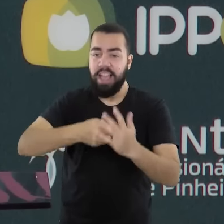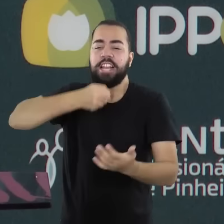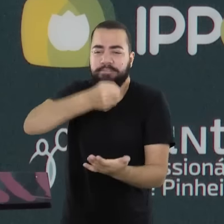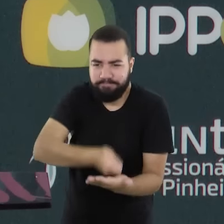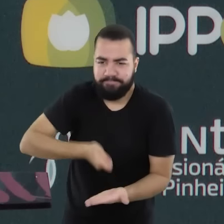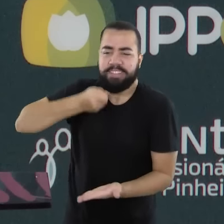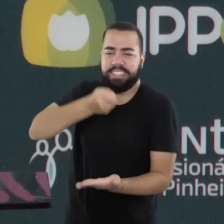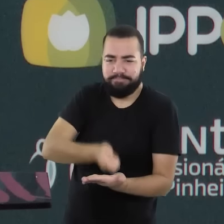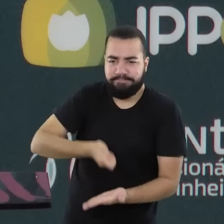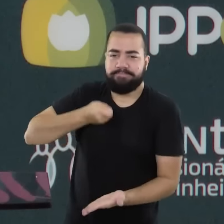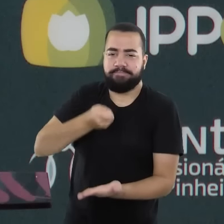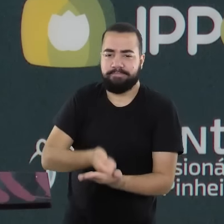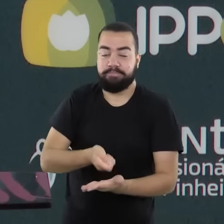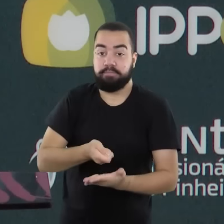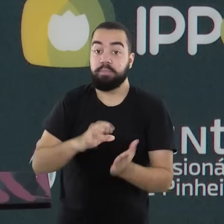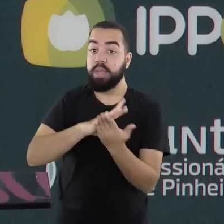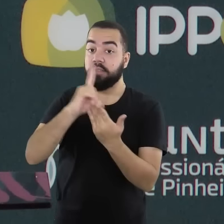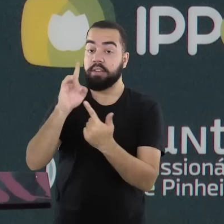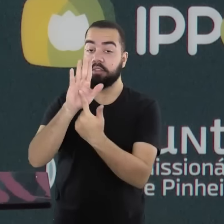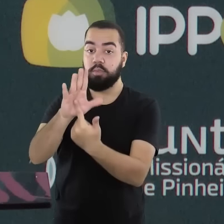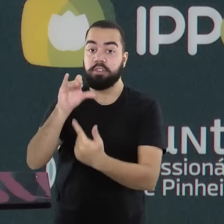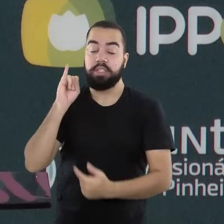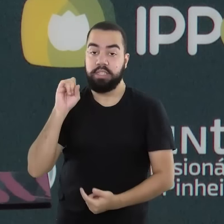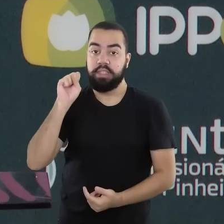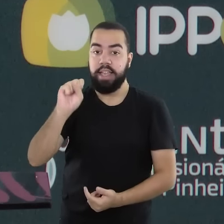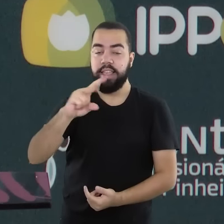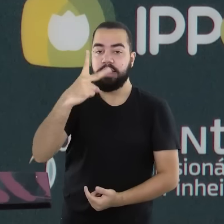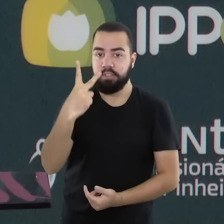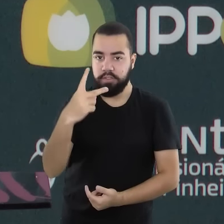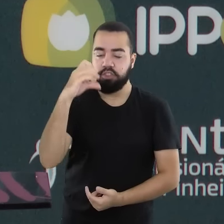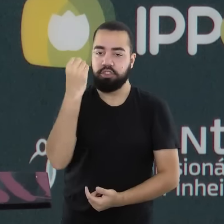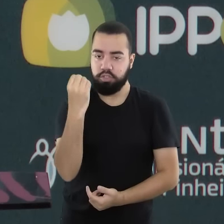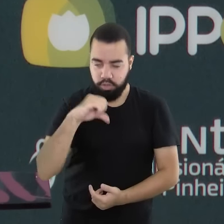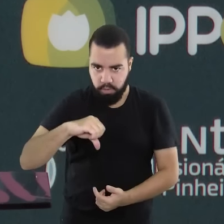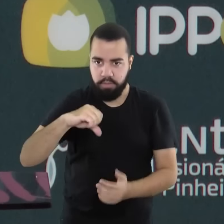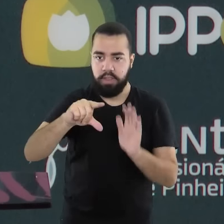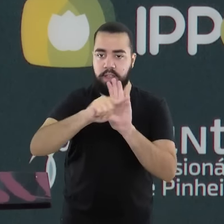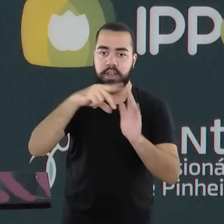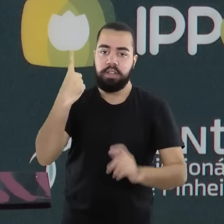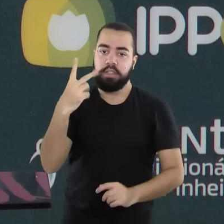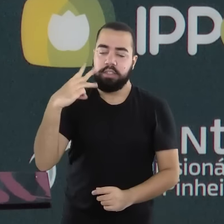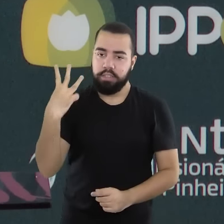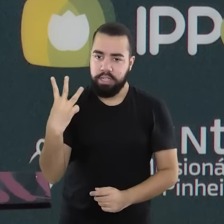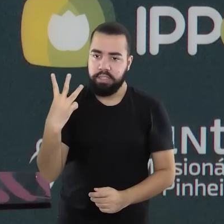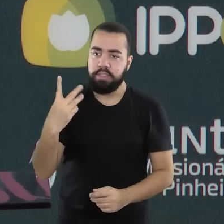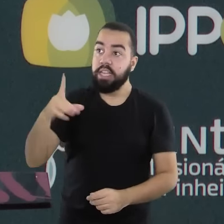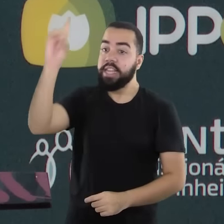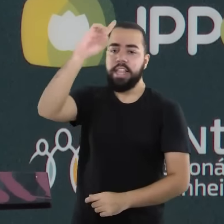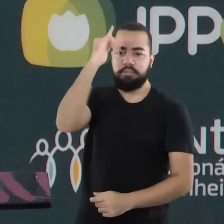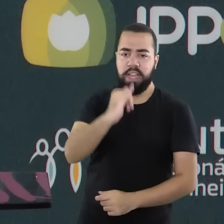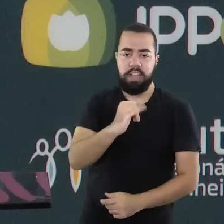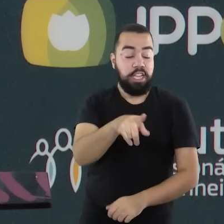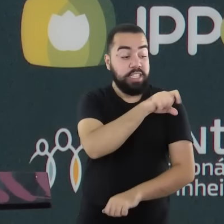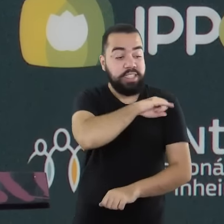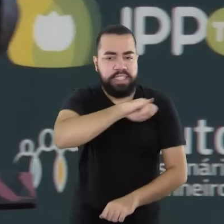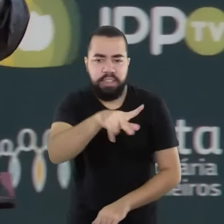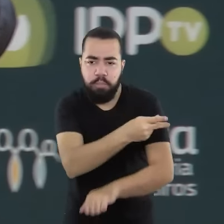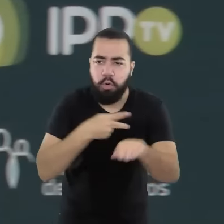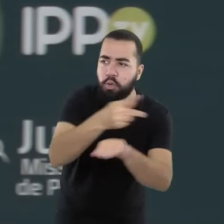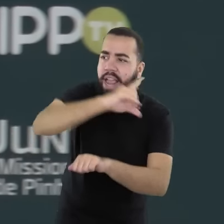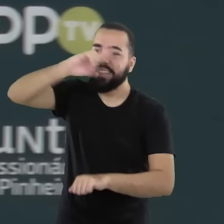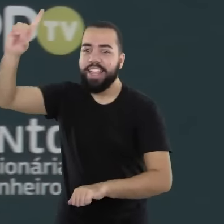A Bíblia fala lá, Isaías 29, 13, buscar-me-eis e me achareis quando buscar de todo o vosso